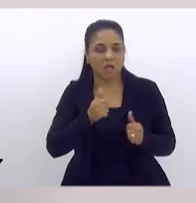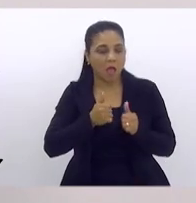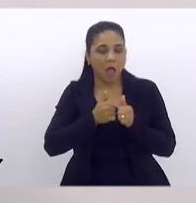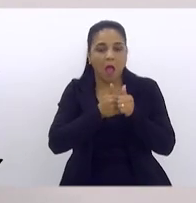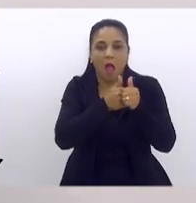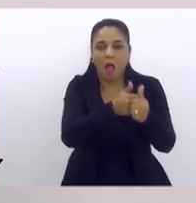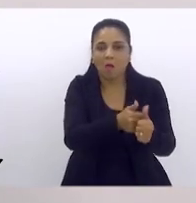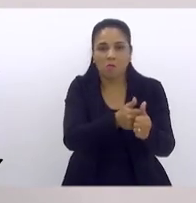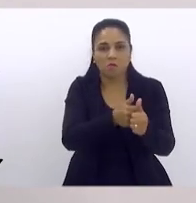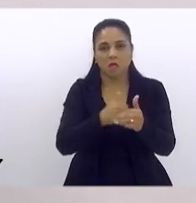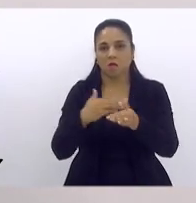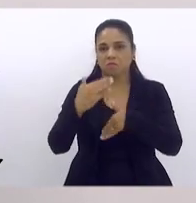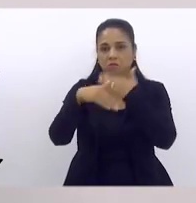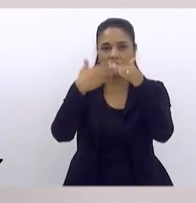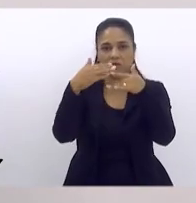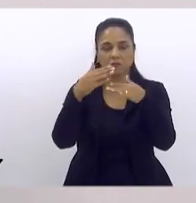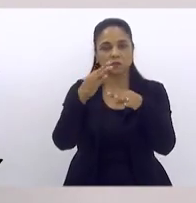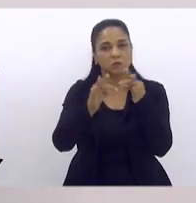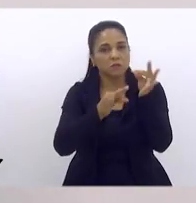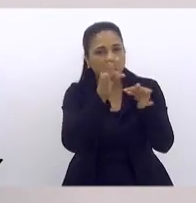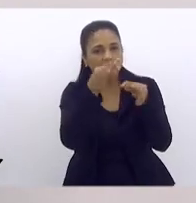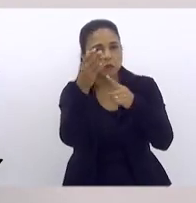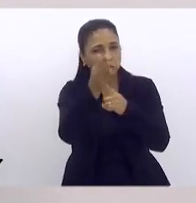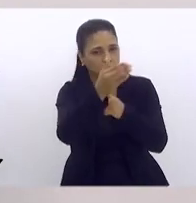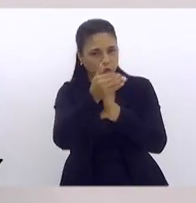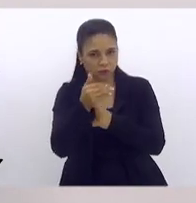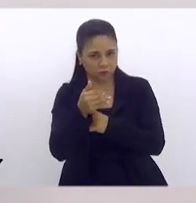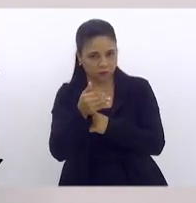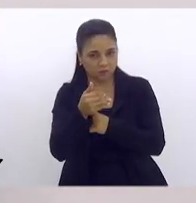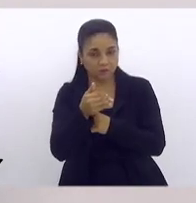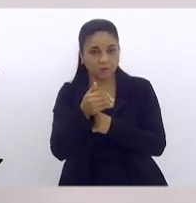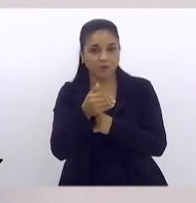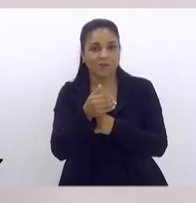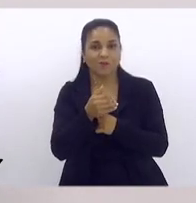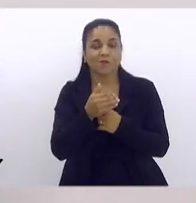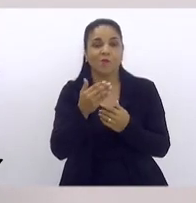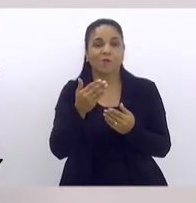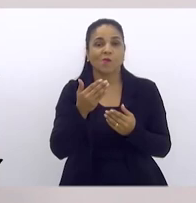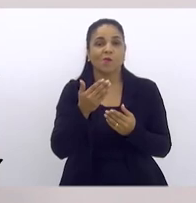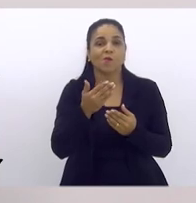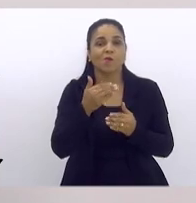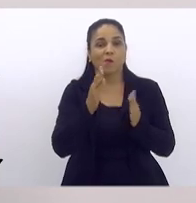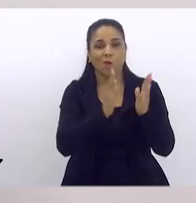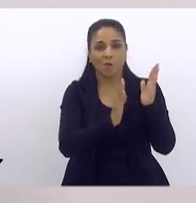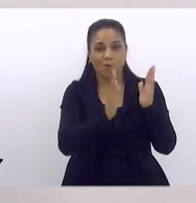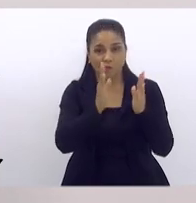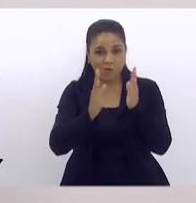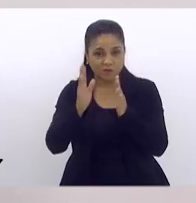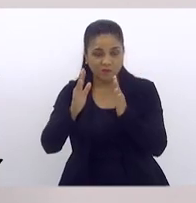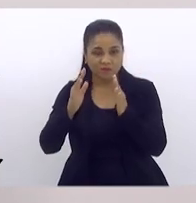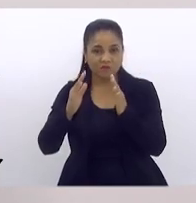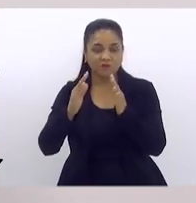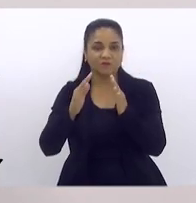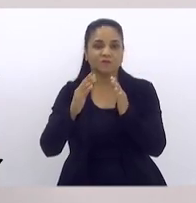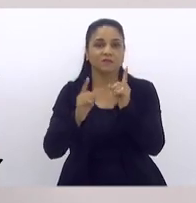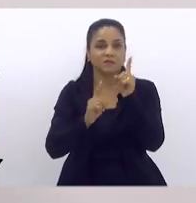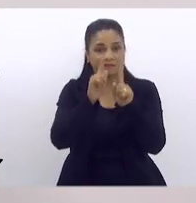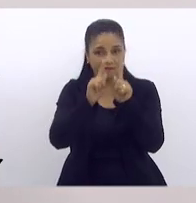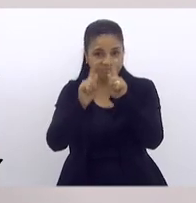tecnológico porque os processos licitatórios falando do Estado São impeditivos